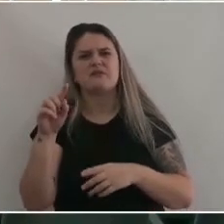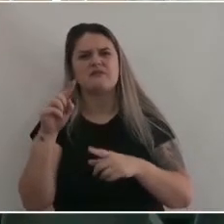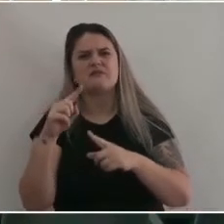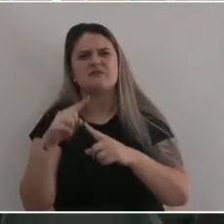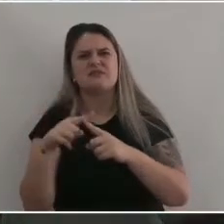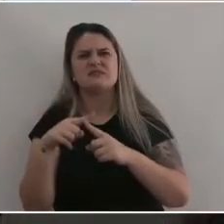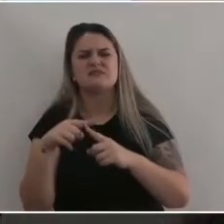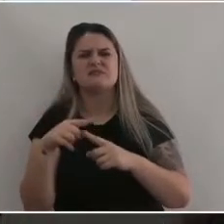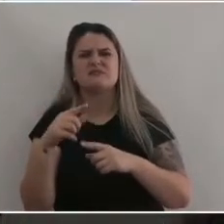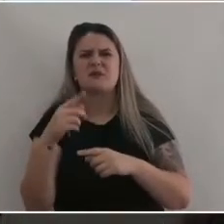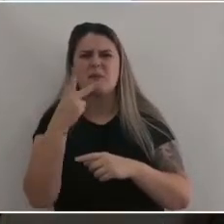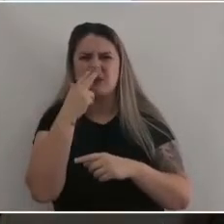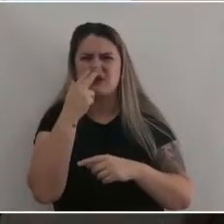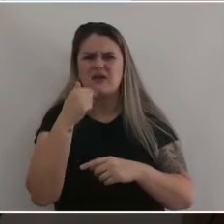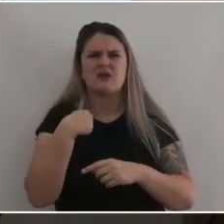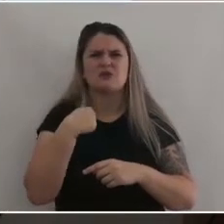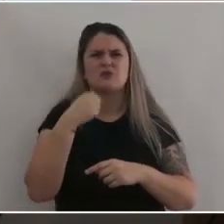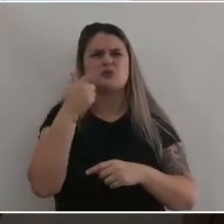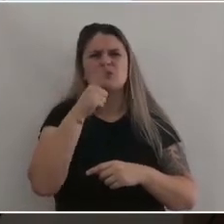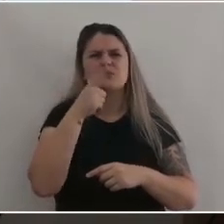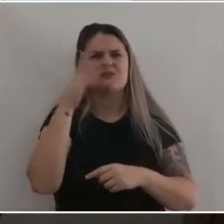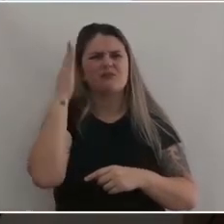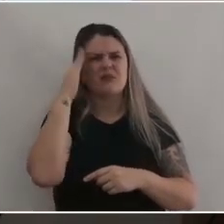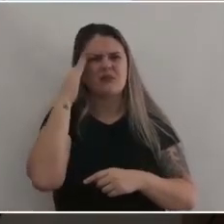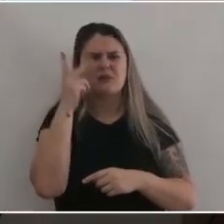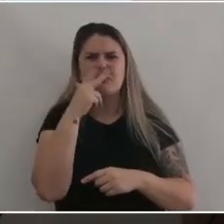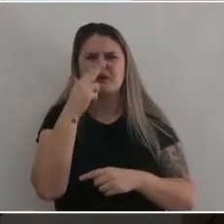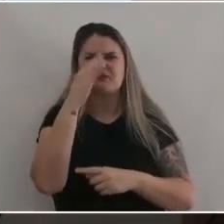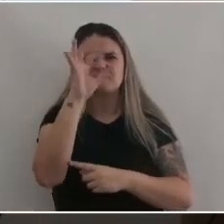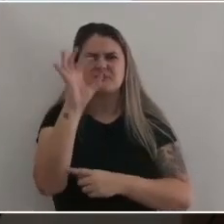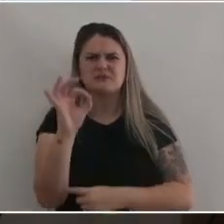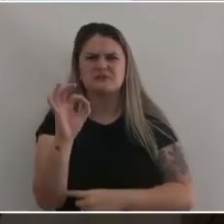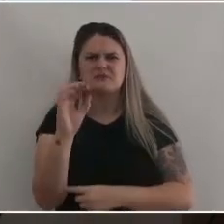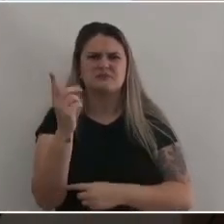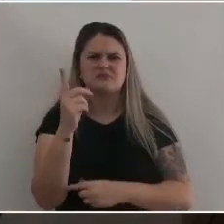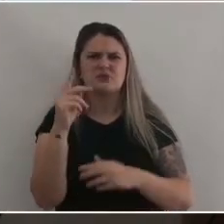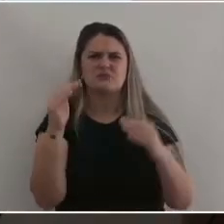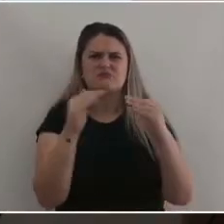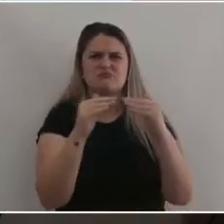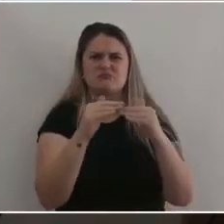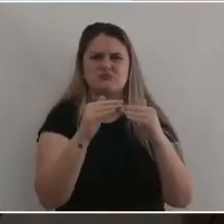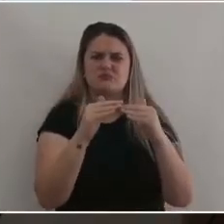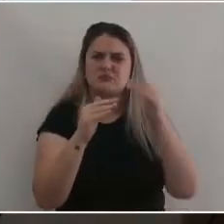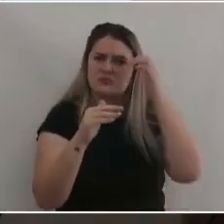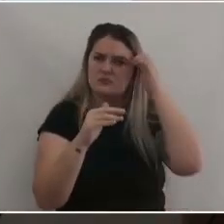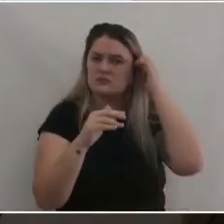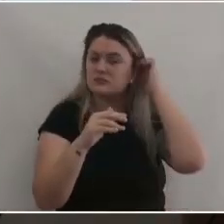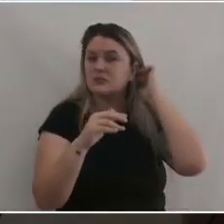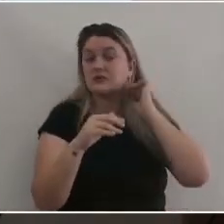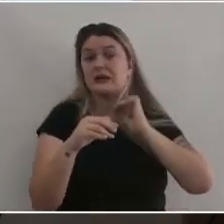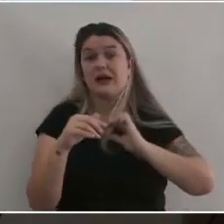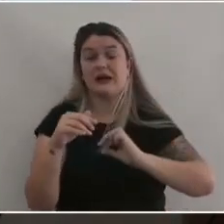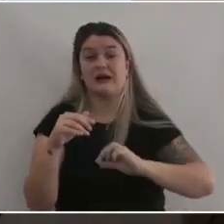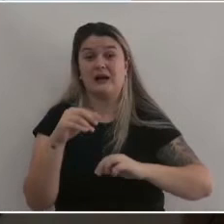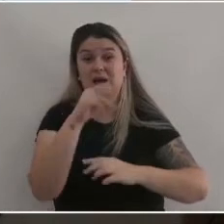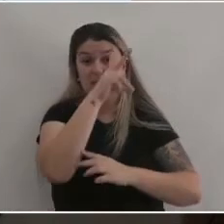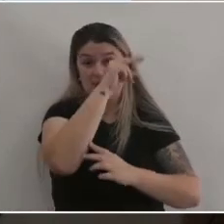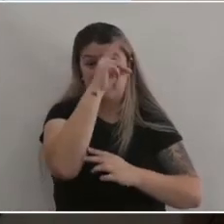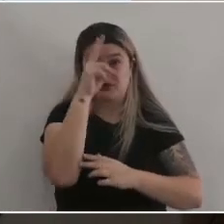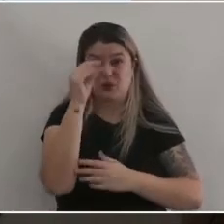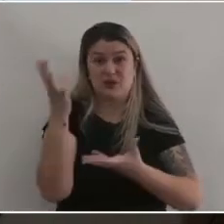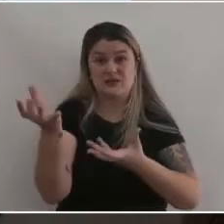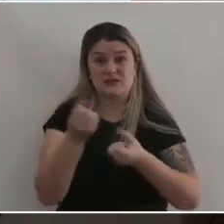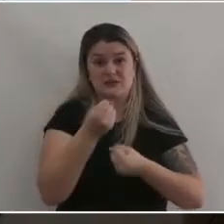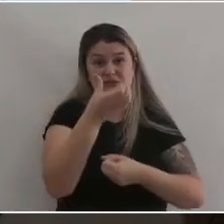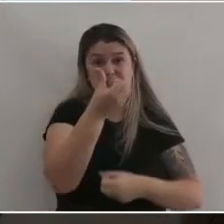60,45, não tá, eu não estou entendendo o percentual, parece que não sei se não condiz. O Se pegar, legislativo recebeu 6